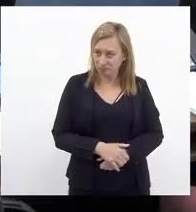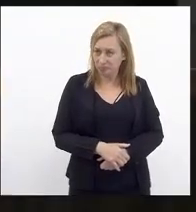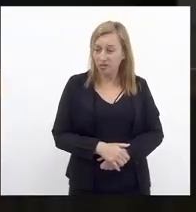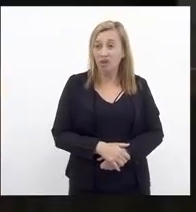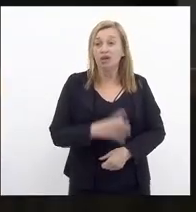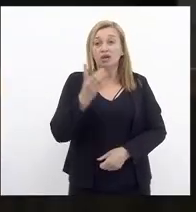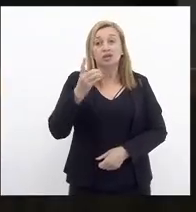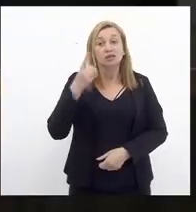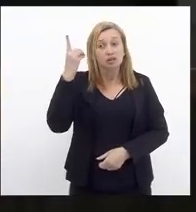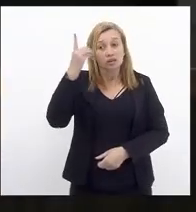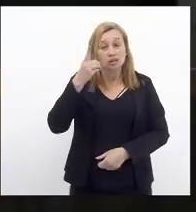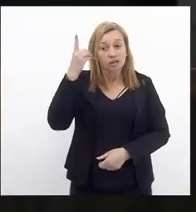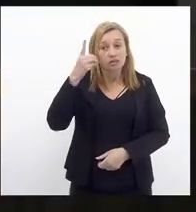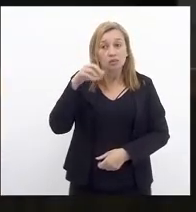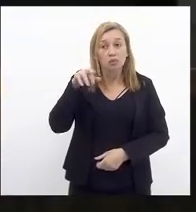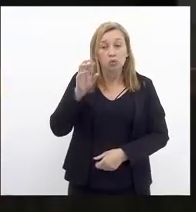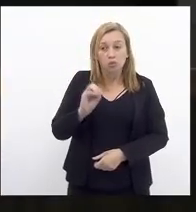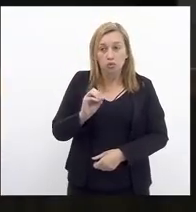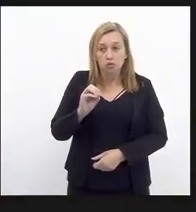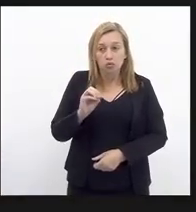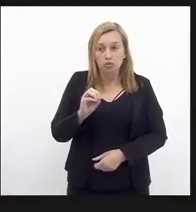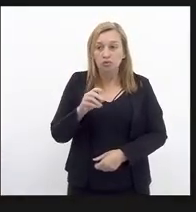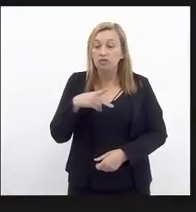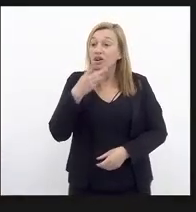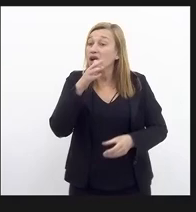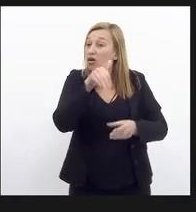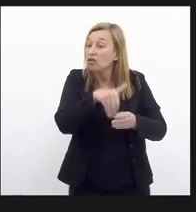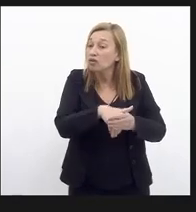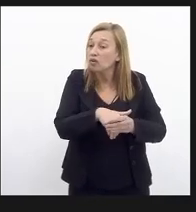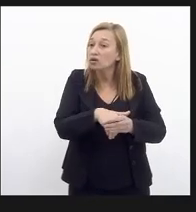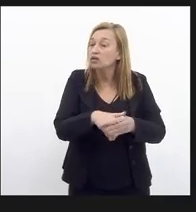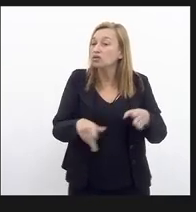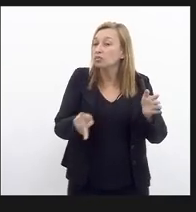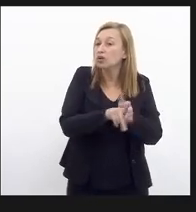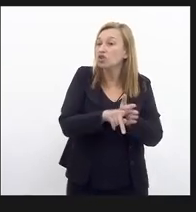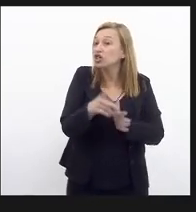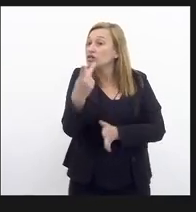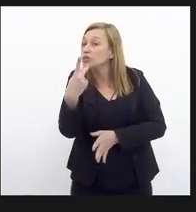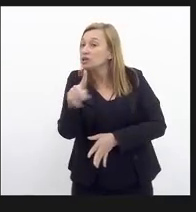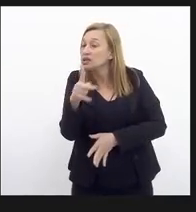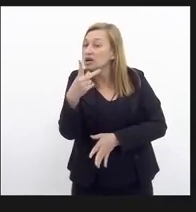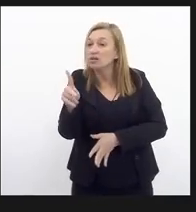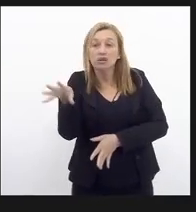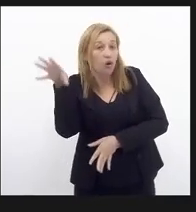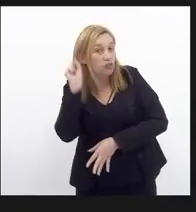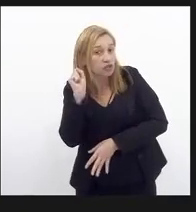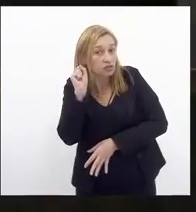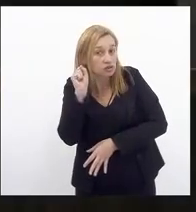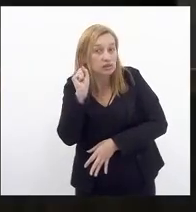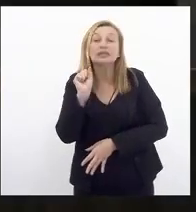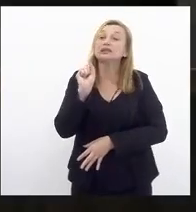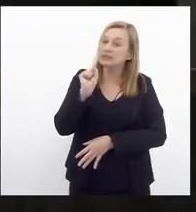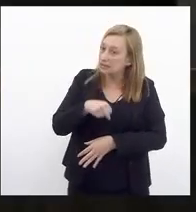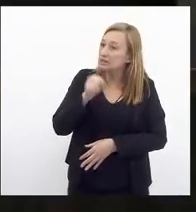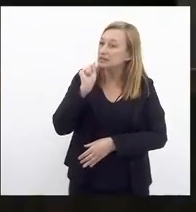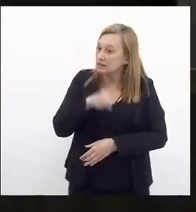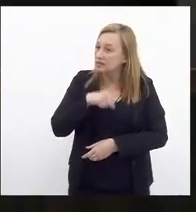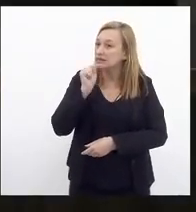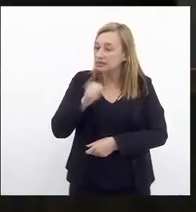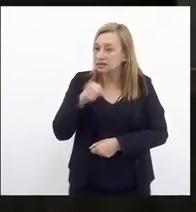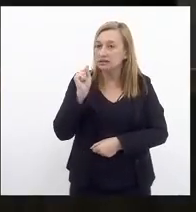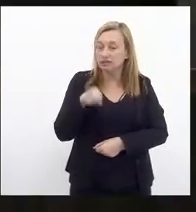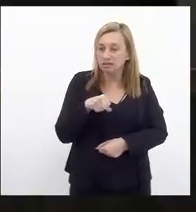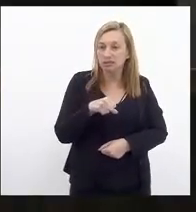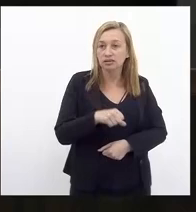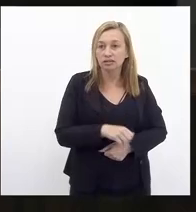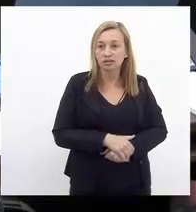o deputado brutal aqui é o voto no gênero de vossa excelência' tá escutando se agora sim